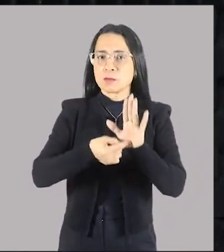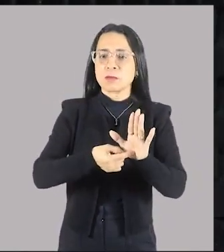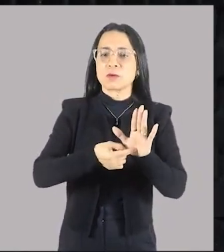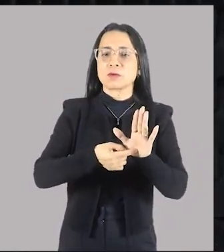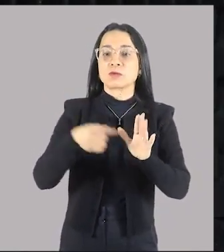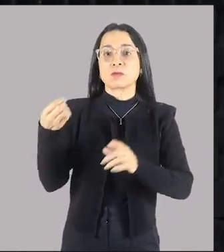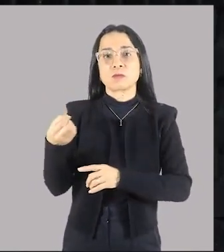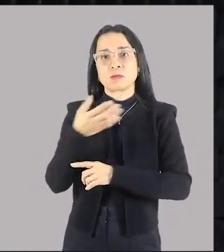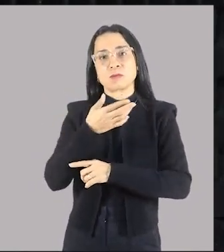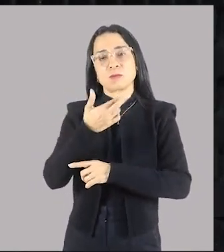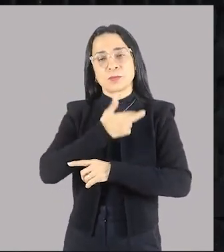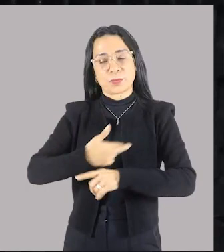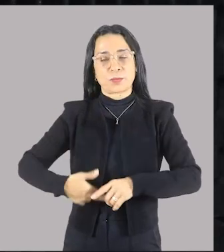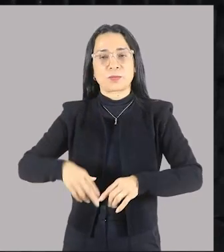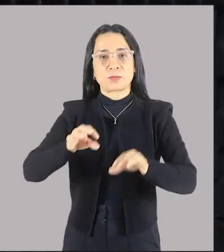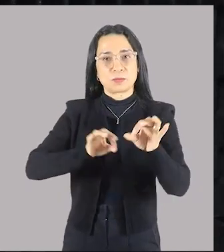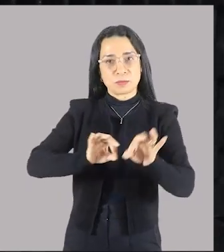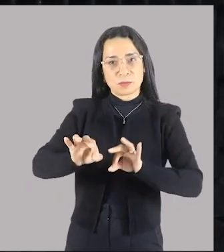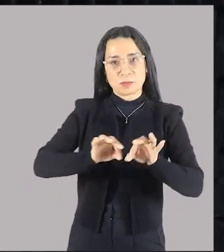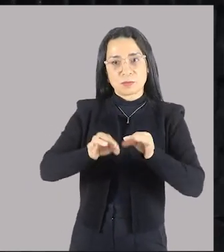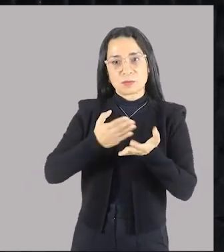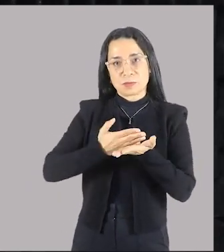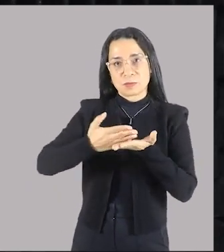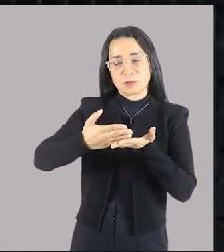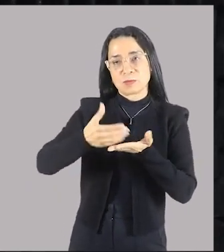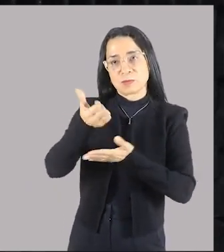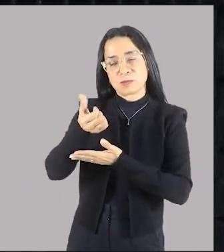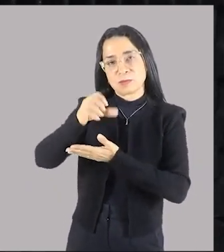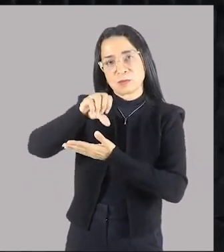república que vai se estabelecer a partir de